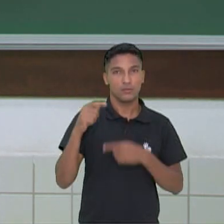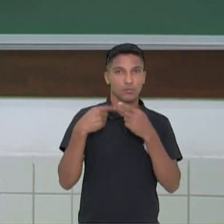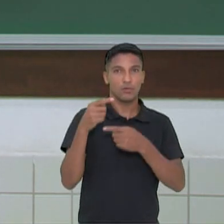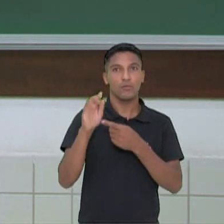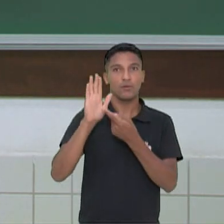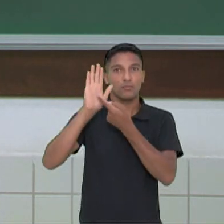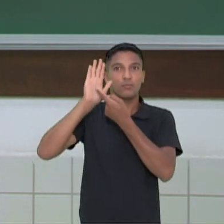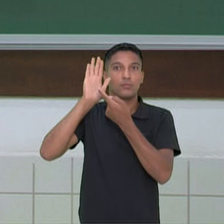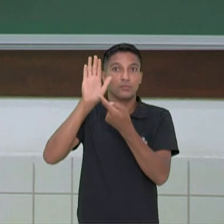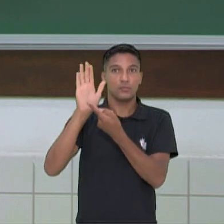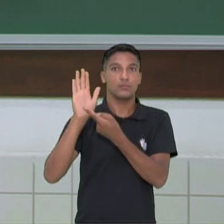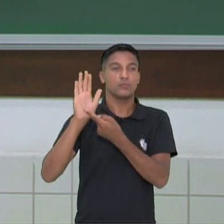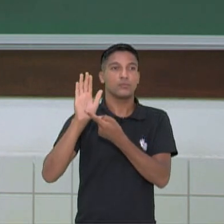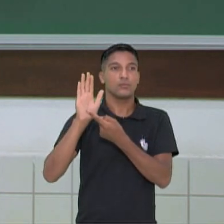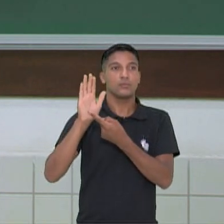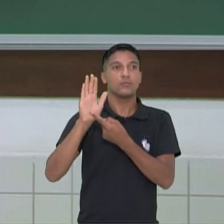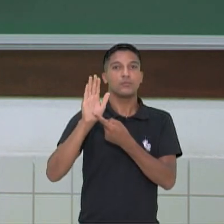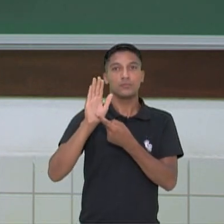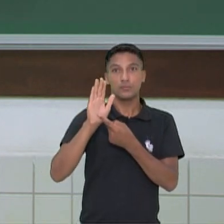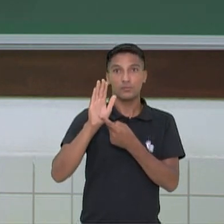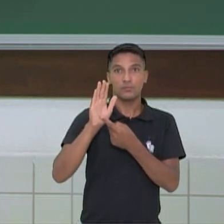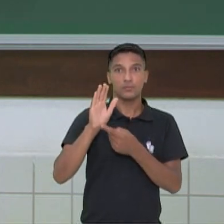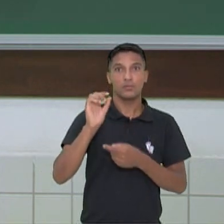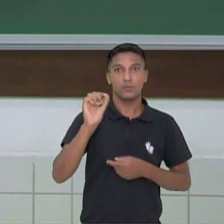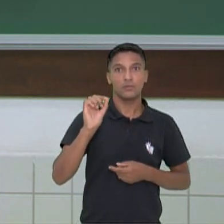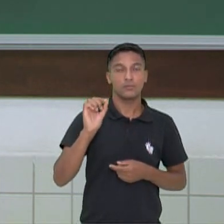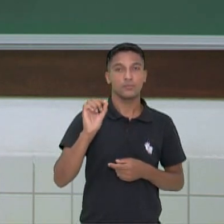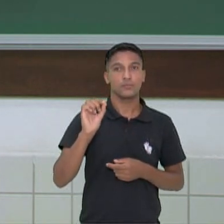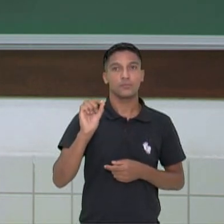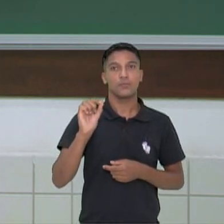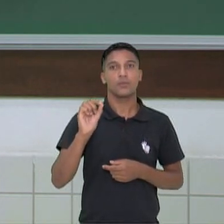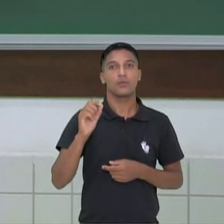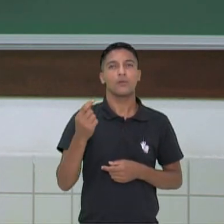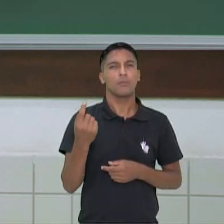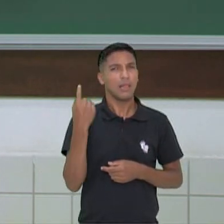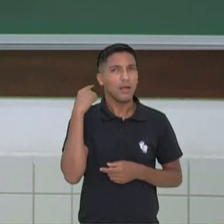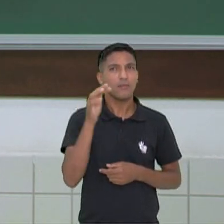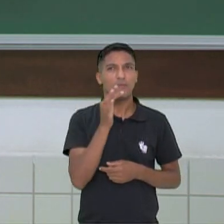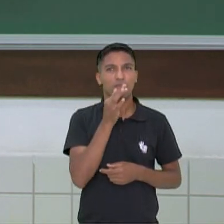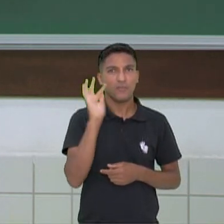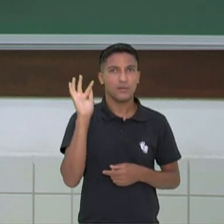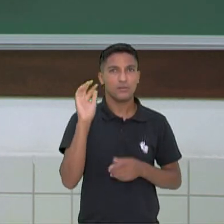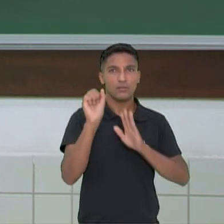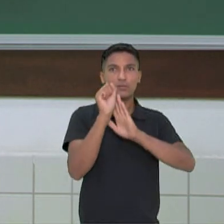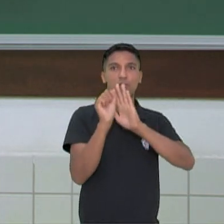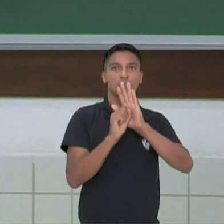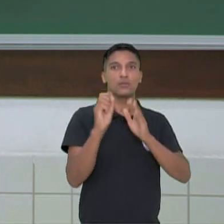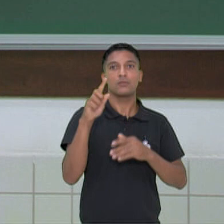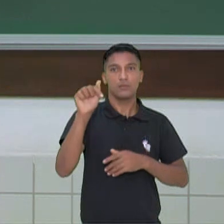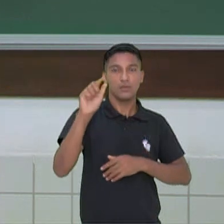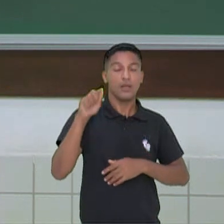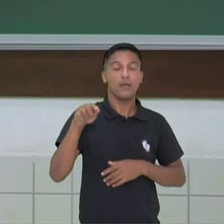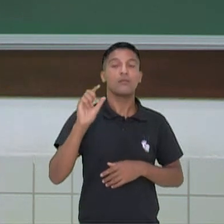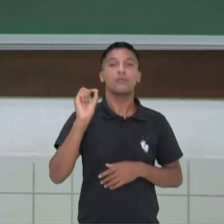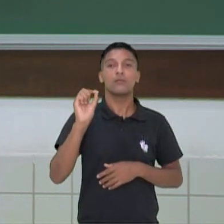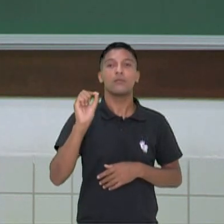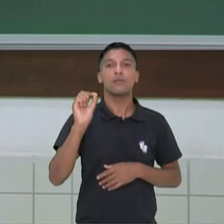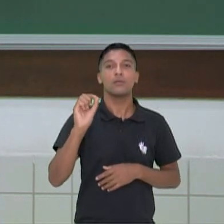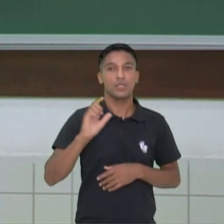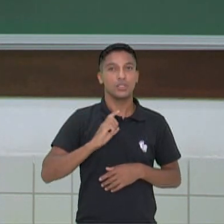tá então ela já era Inicialmente um treinamento para os nobres